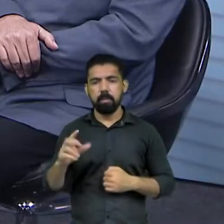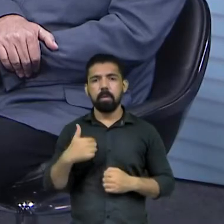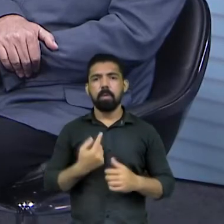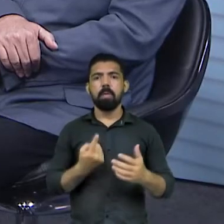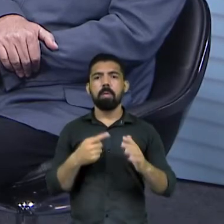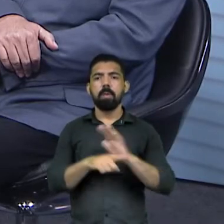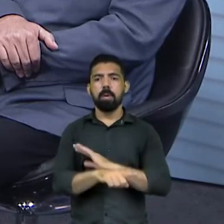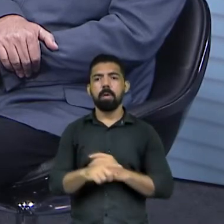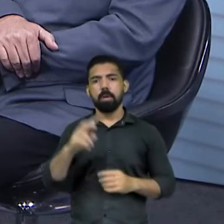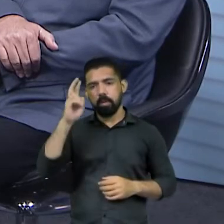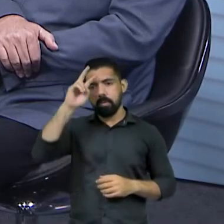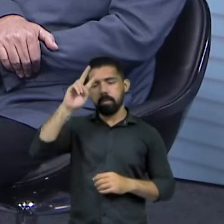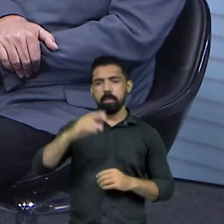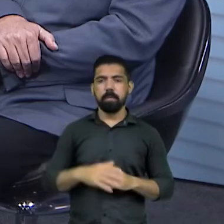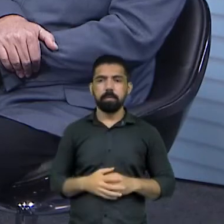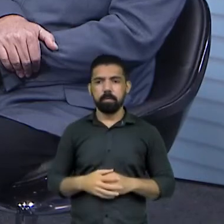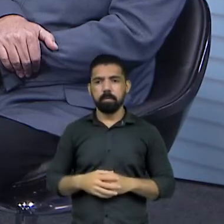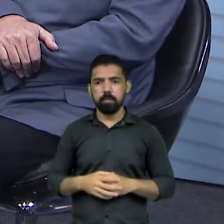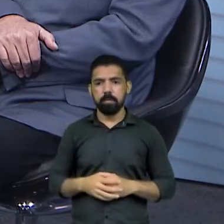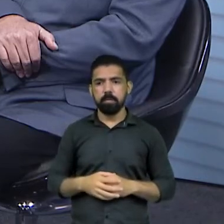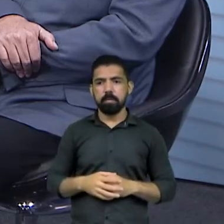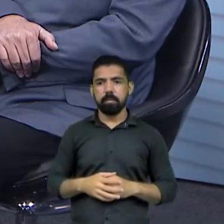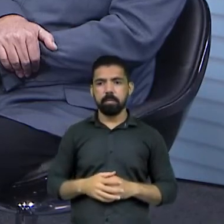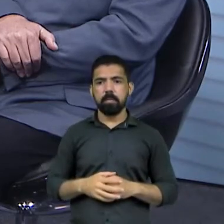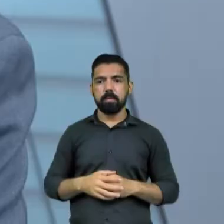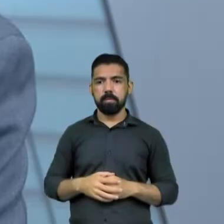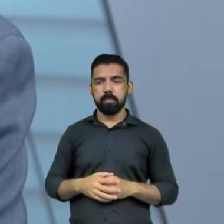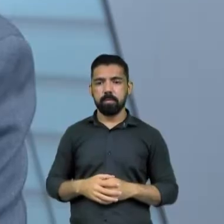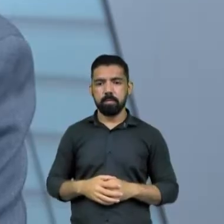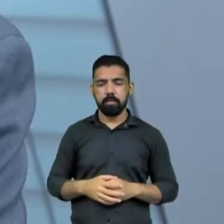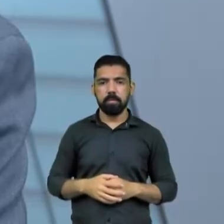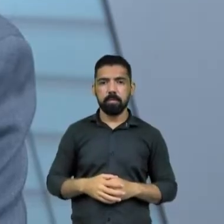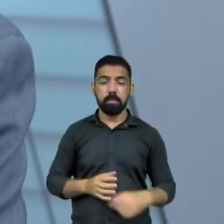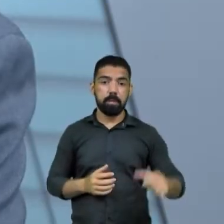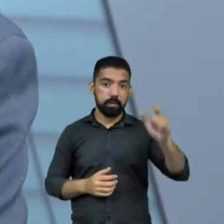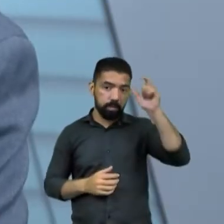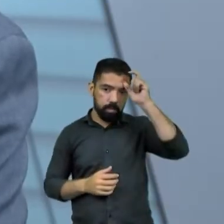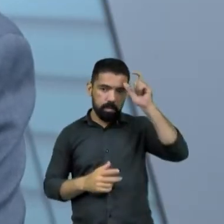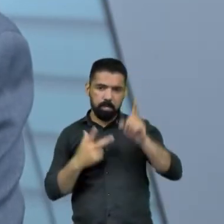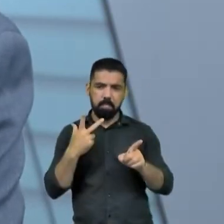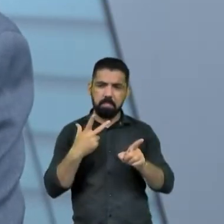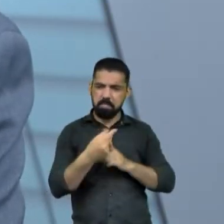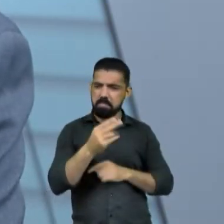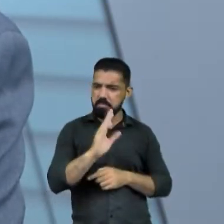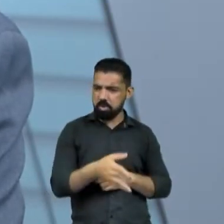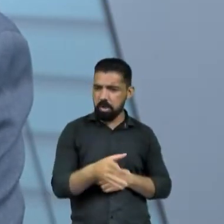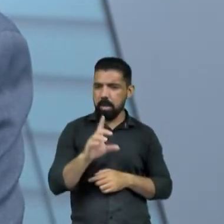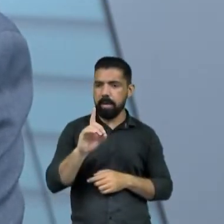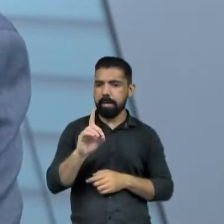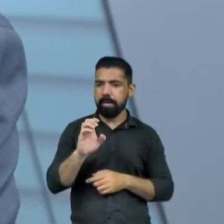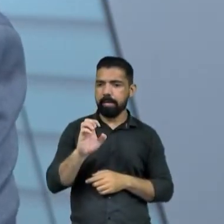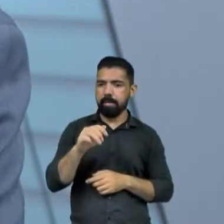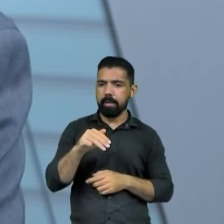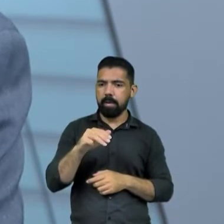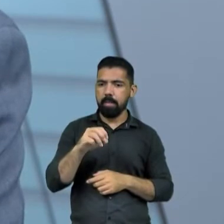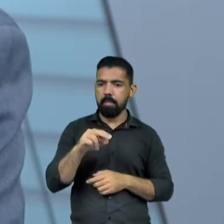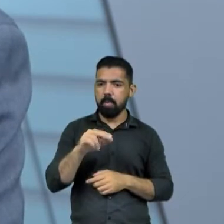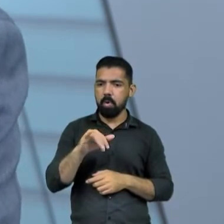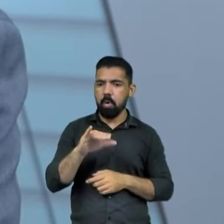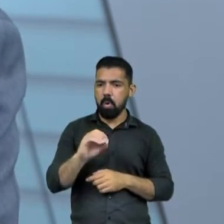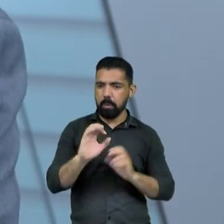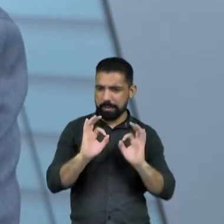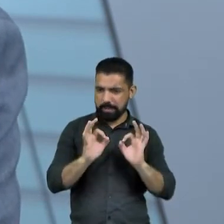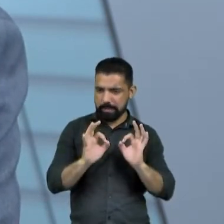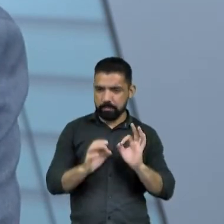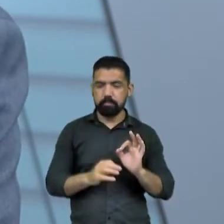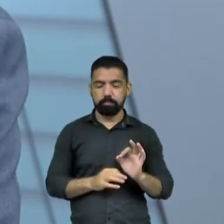que me ocorreu se o demônio demônio ele já foi derrotado né me disse certa vez aqui um padre Duarte Lara que veio aqui no